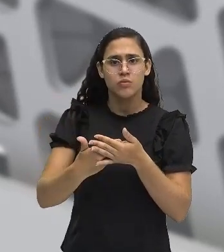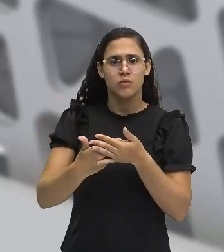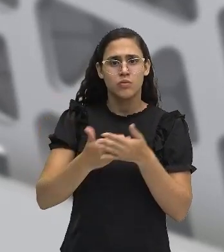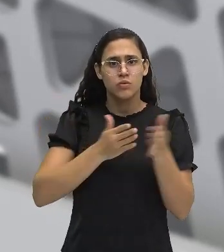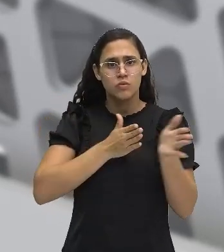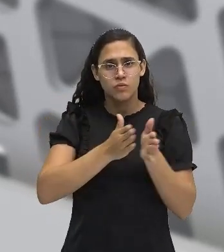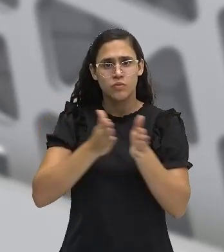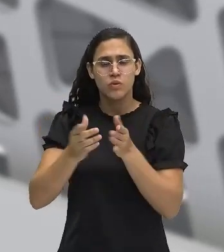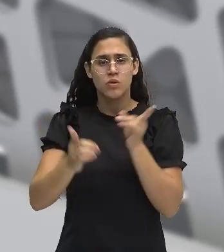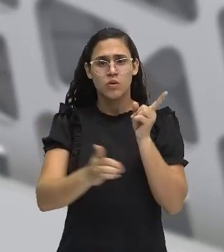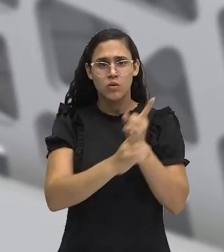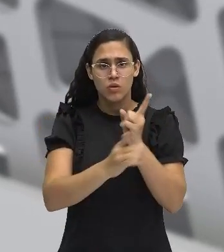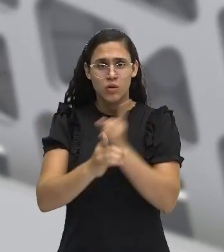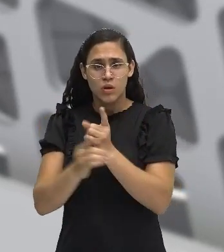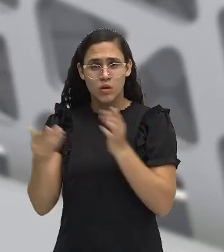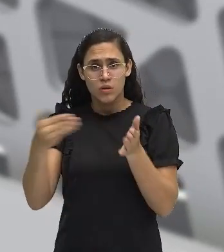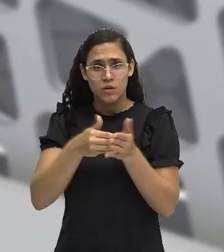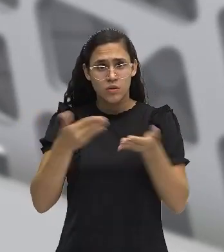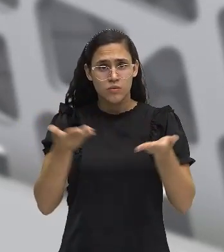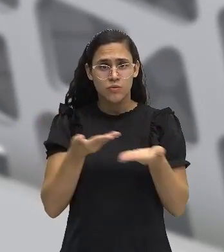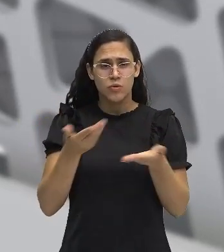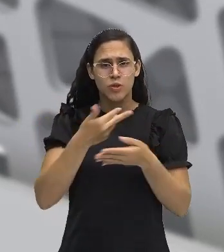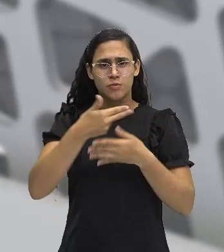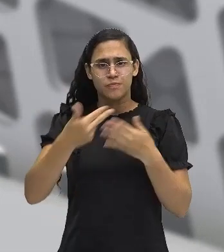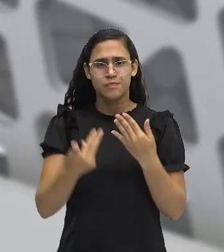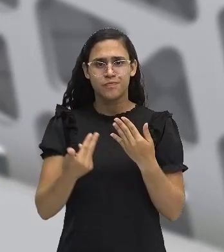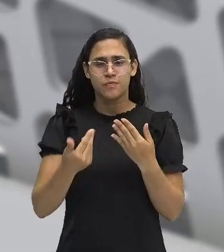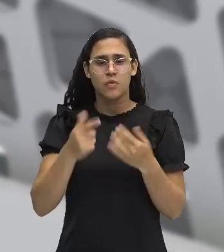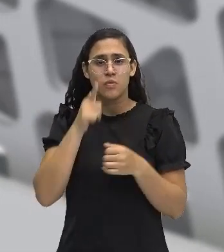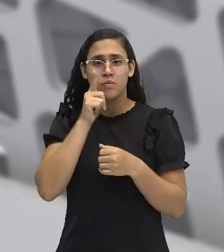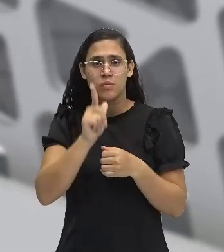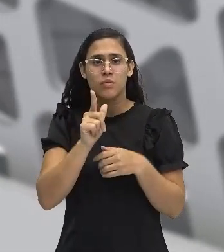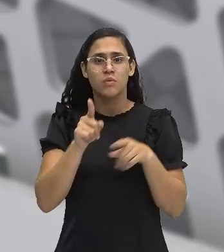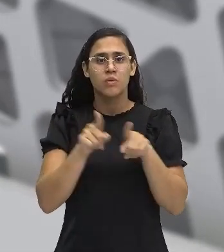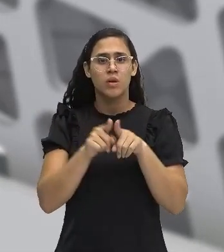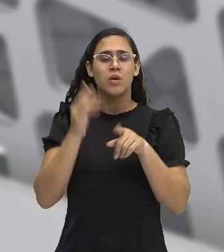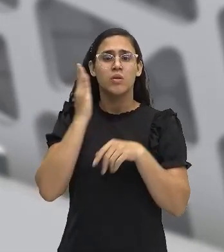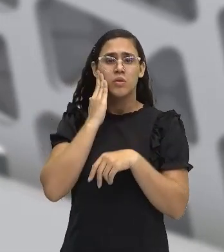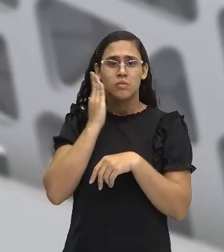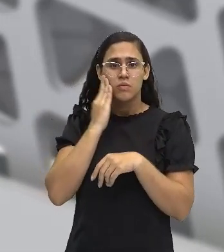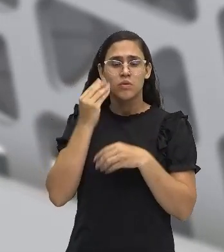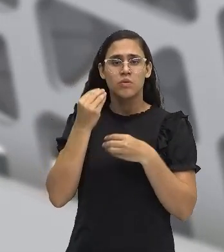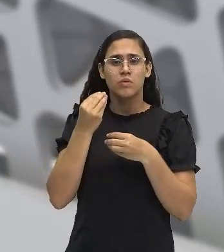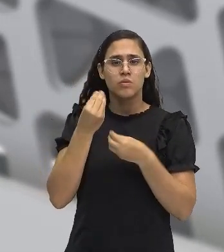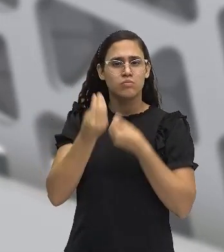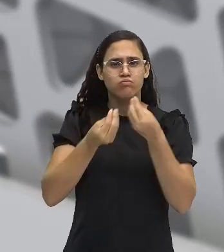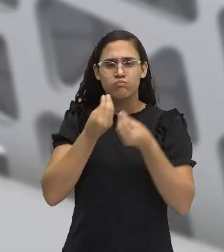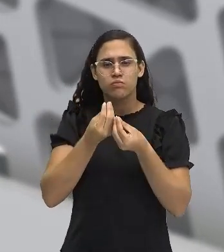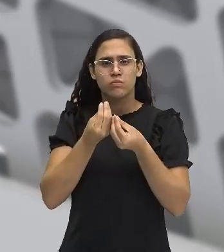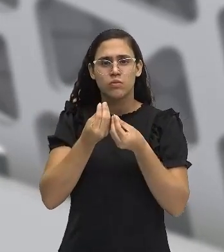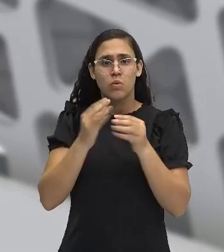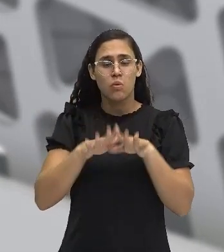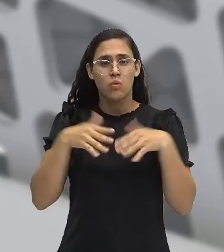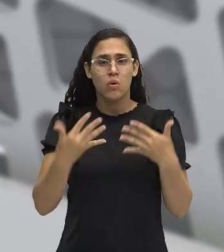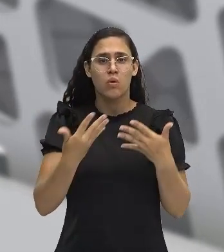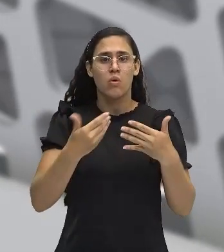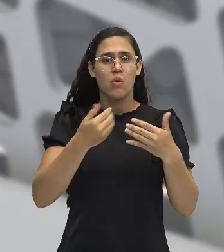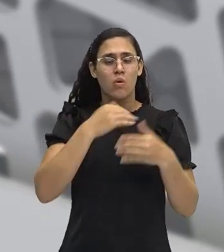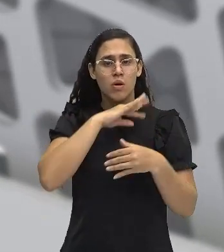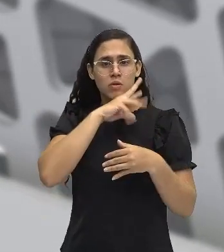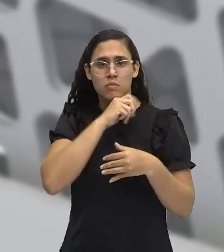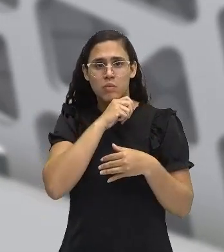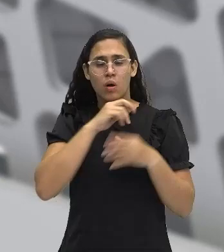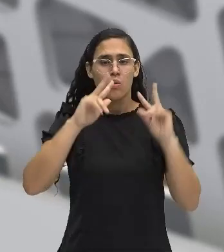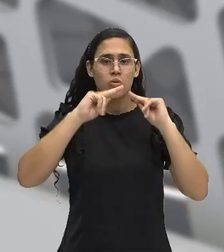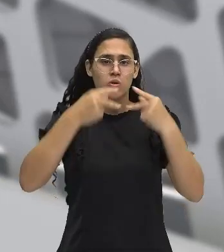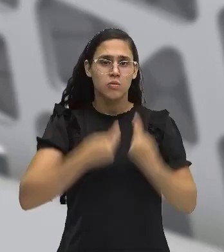aí encontrado até hoje vários fósseis e a gente consegue saber qual é o animal que vivia ali, qual é o ser vivo que vivia ali, tá?